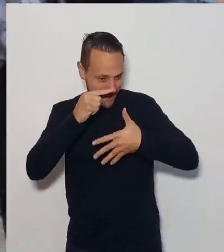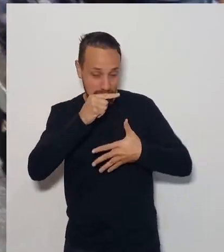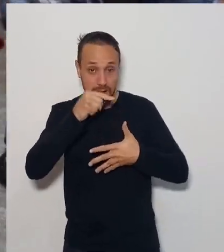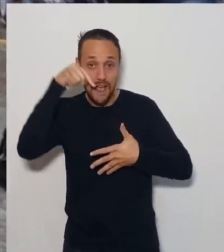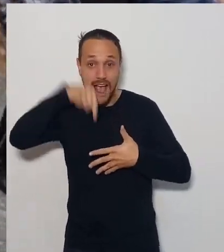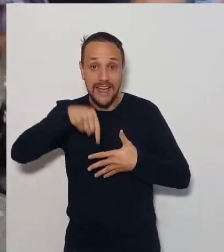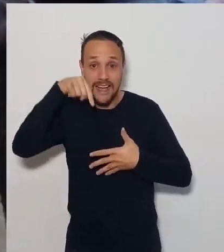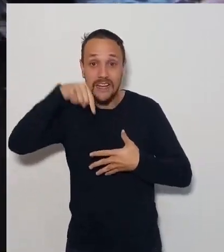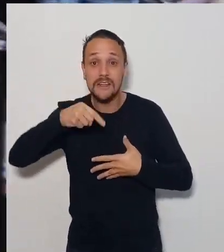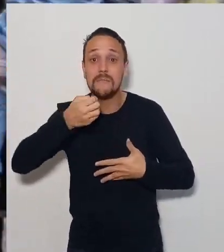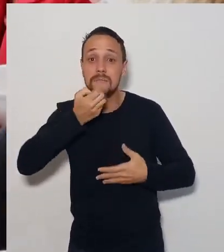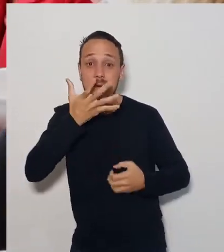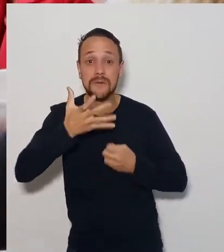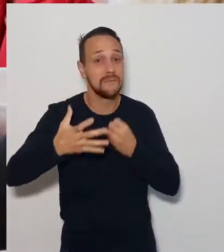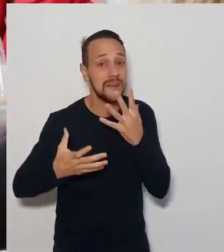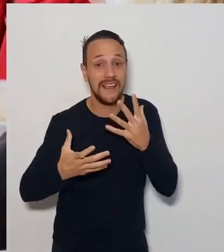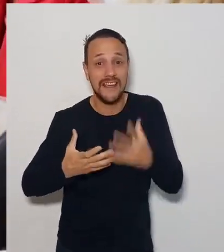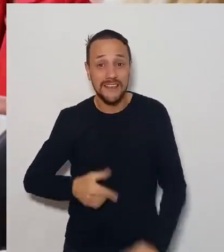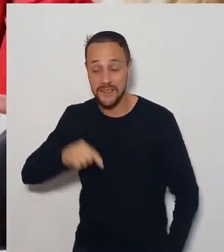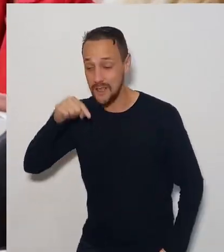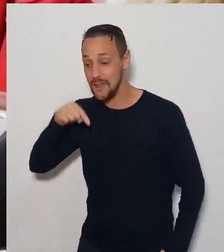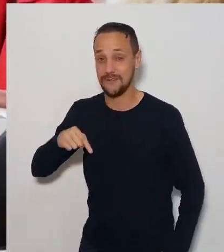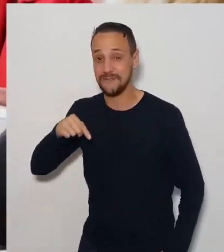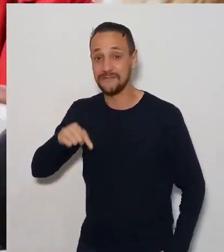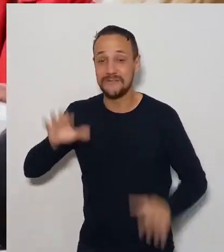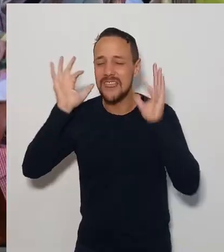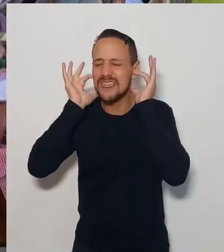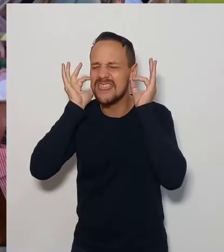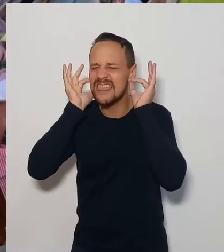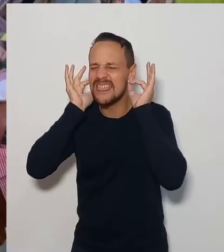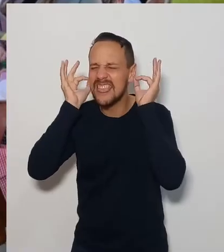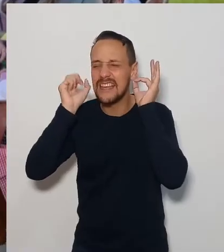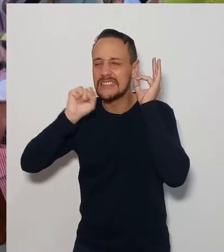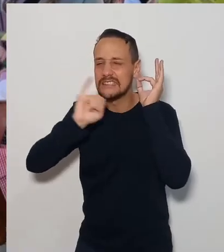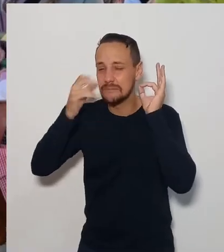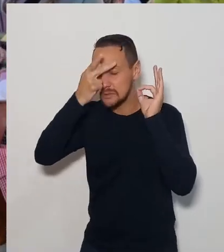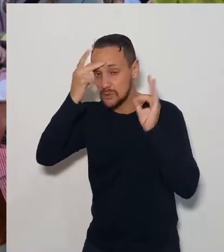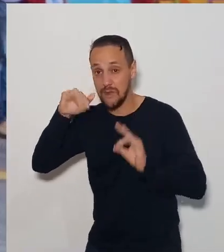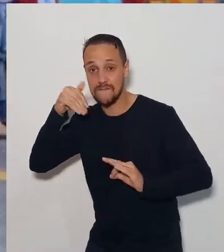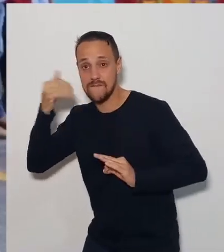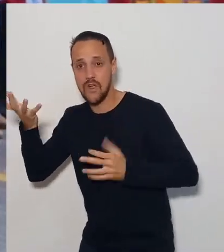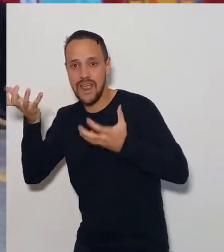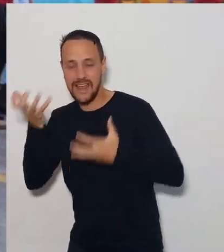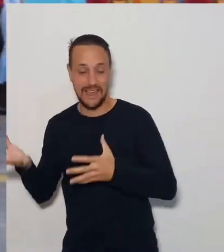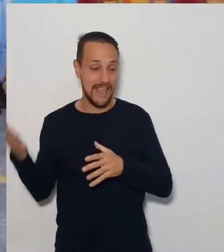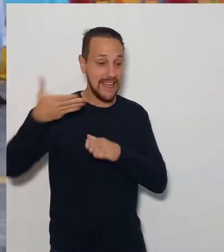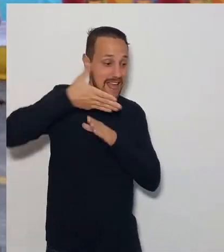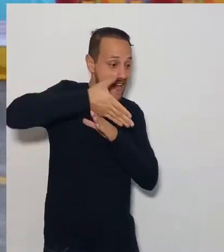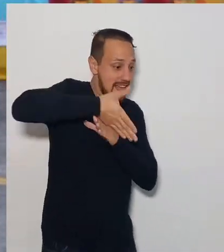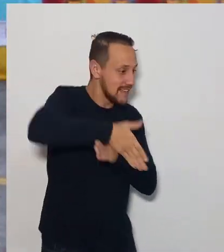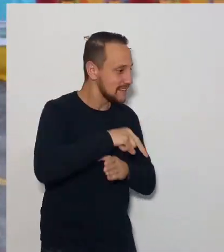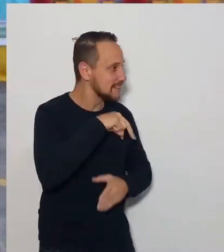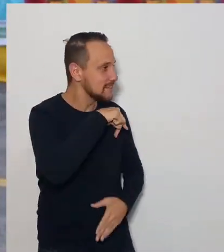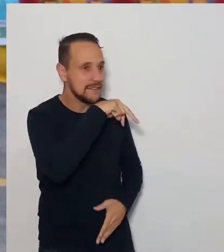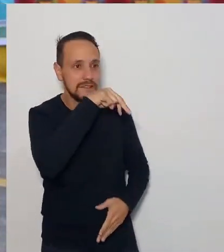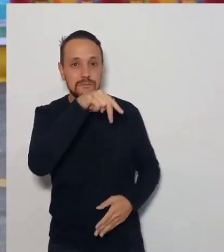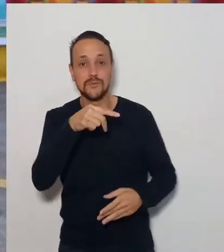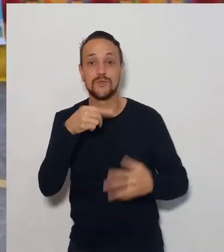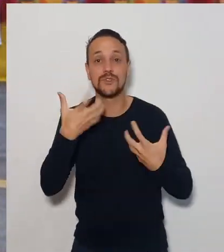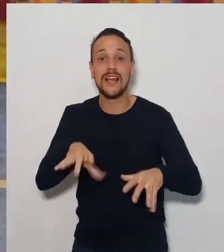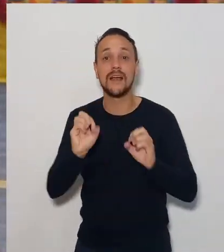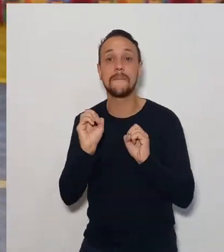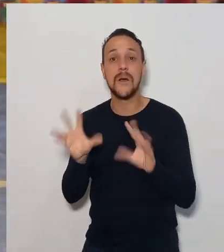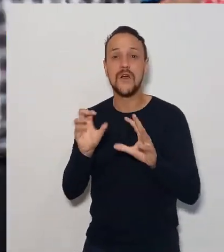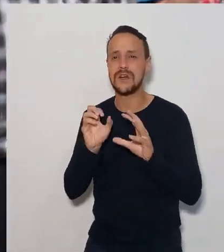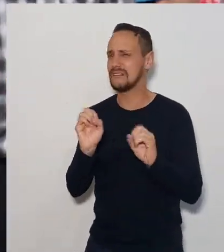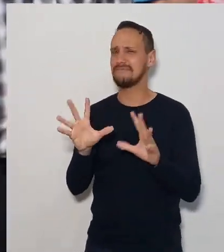sabe. Olha, isso aqui tá muito bom. Isso aqui tá bom demais. Olha que tá fora quem entrar, mas quem tá dentro não sai, pois é. Olha, isso aqui tá muito